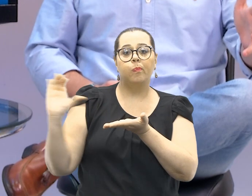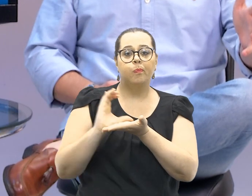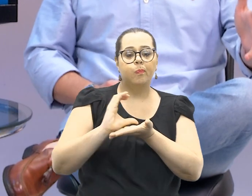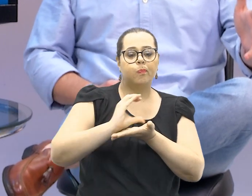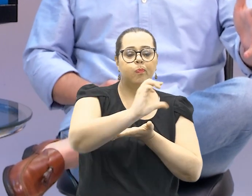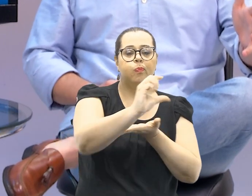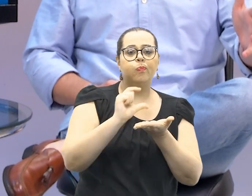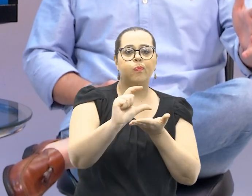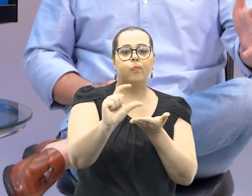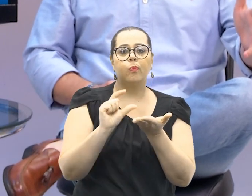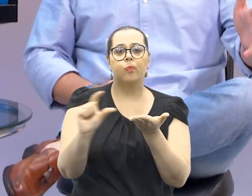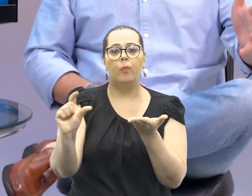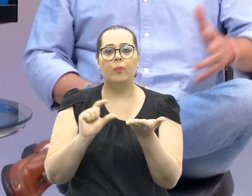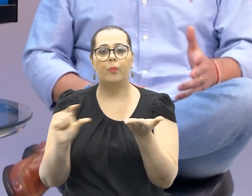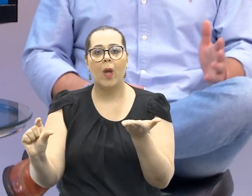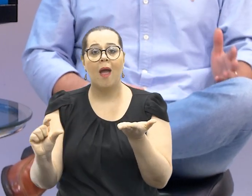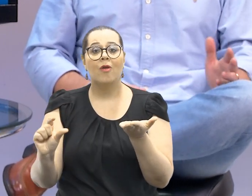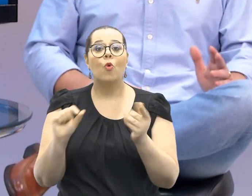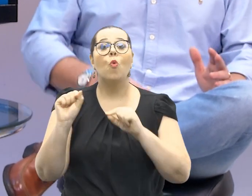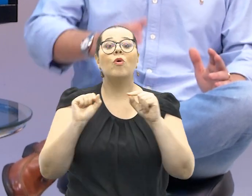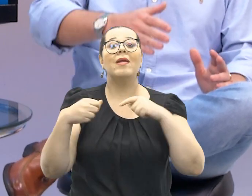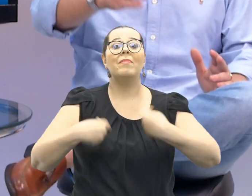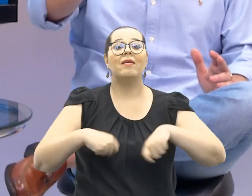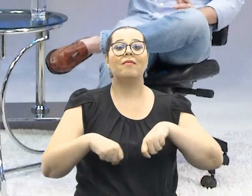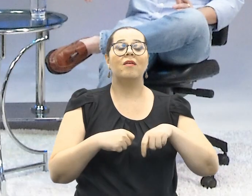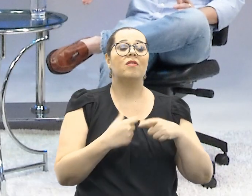e não é isso que a população quer. A população está com